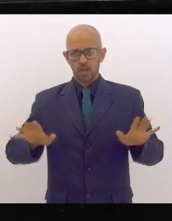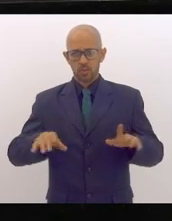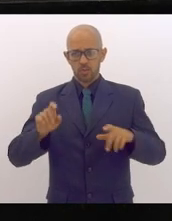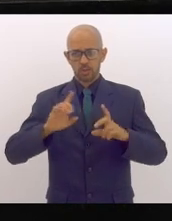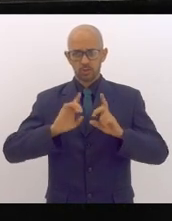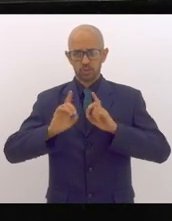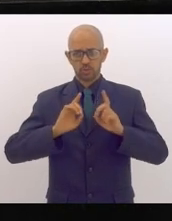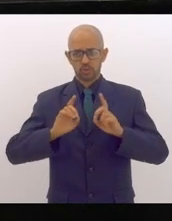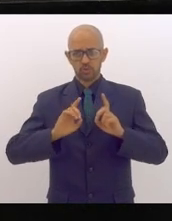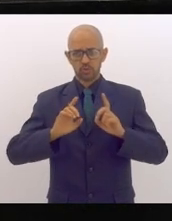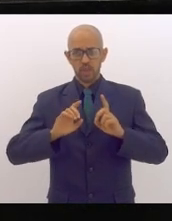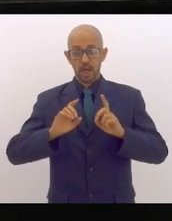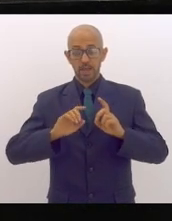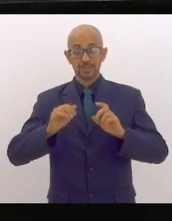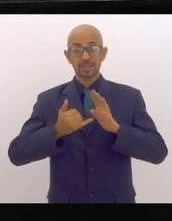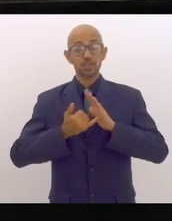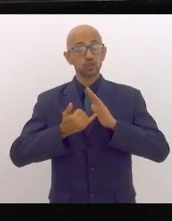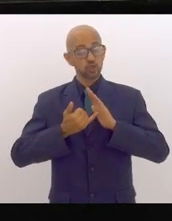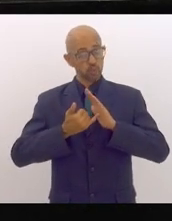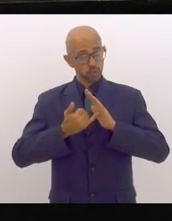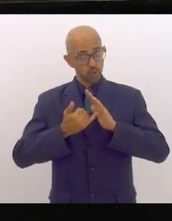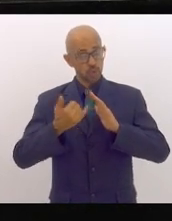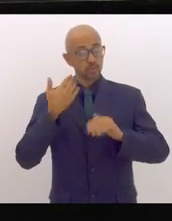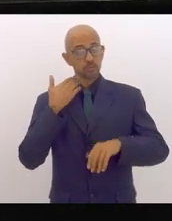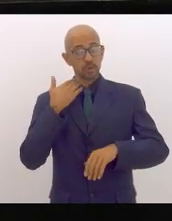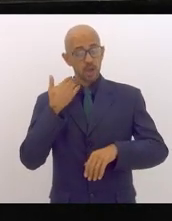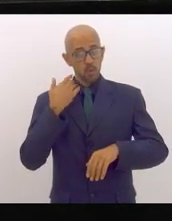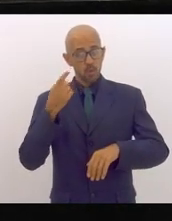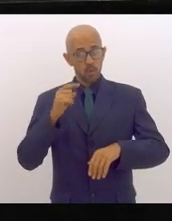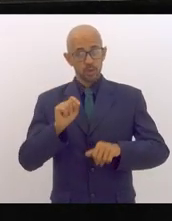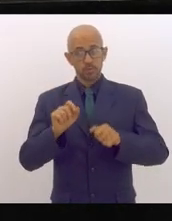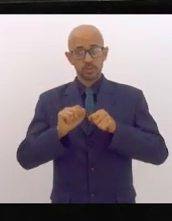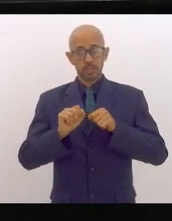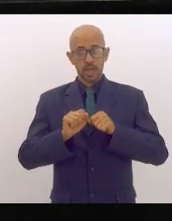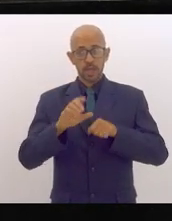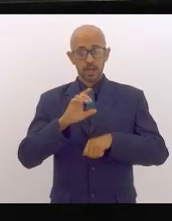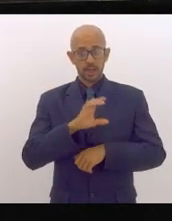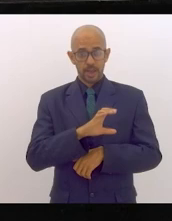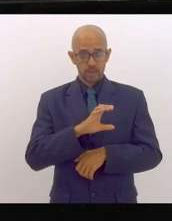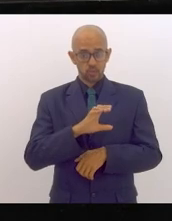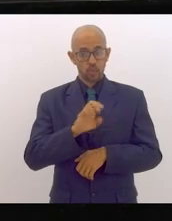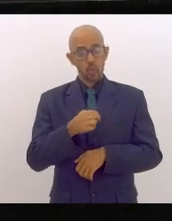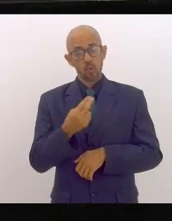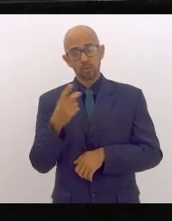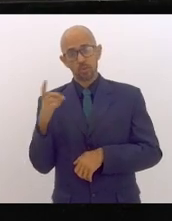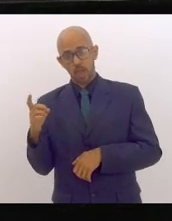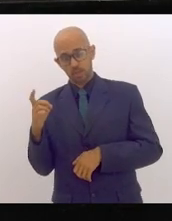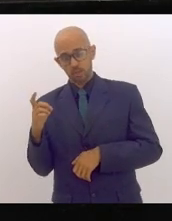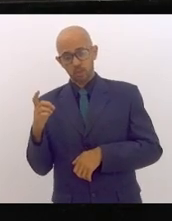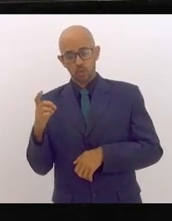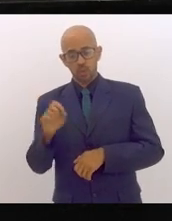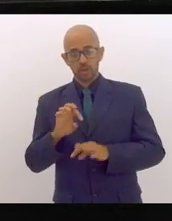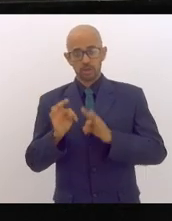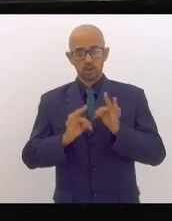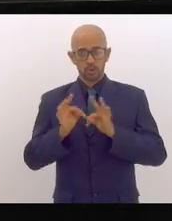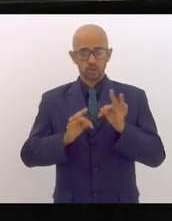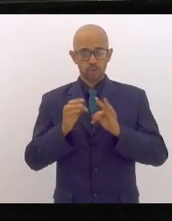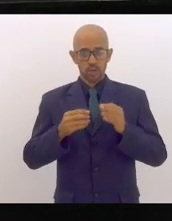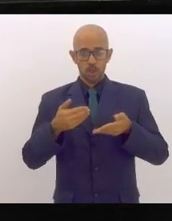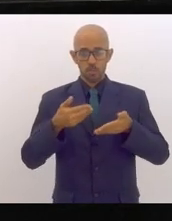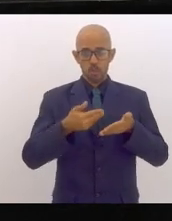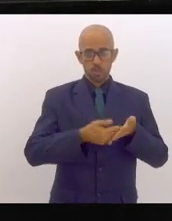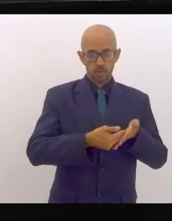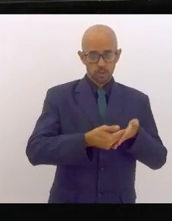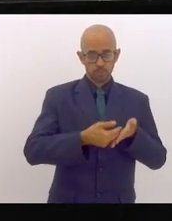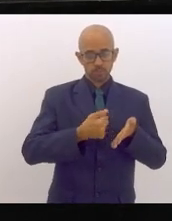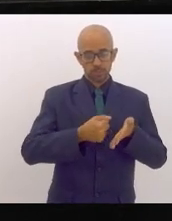financeiras que emitirem cartão de crédito ou débito com a modalidade de aproximação devem realizar consulta